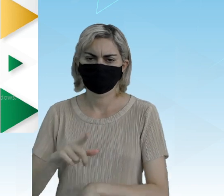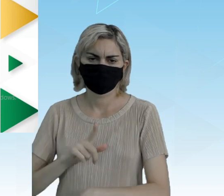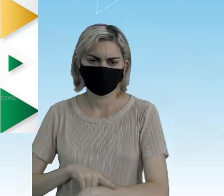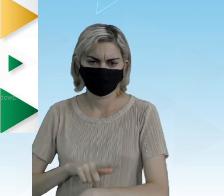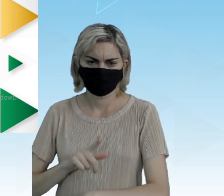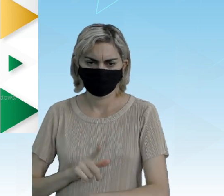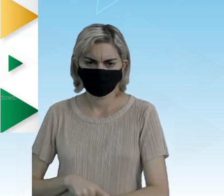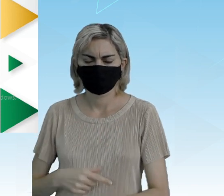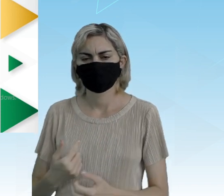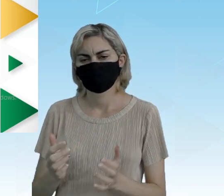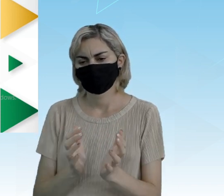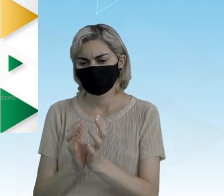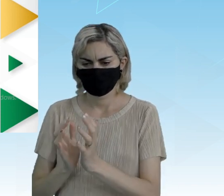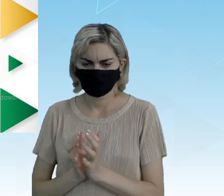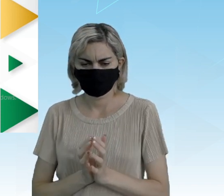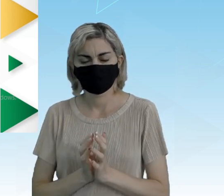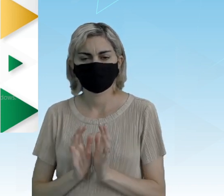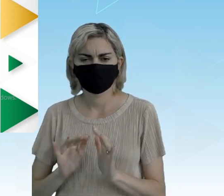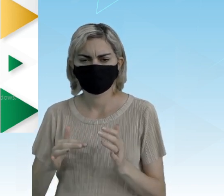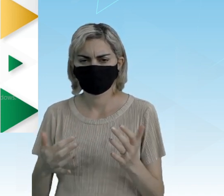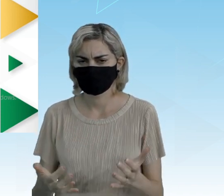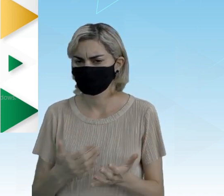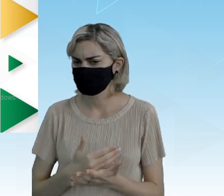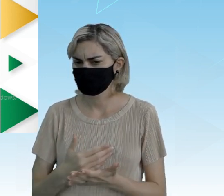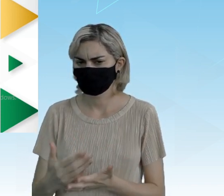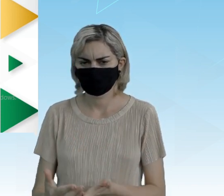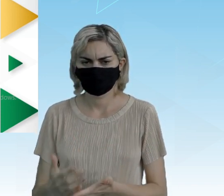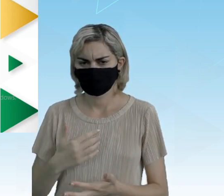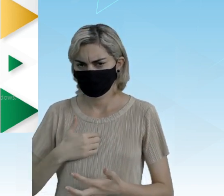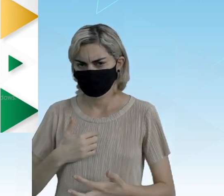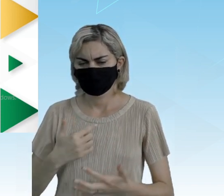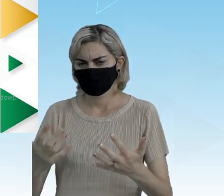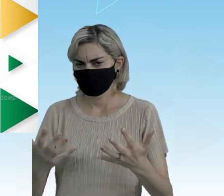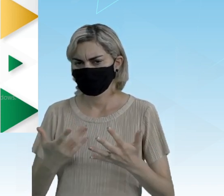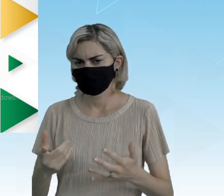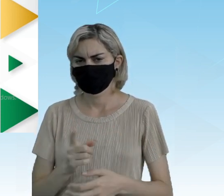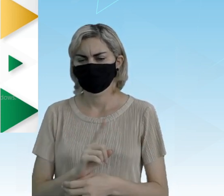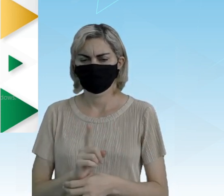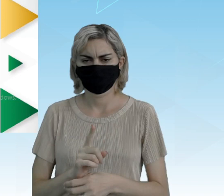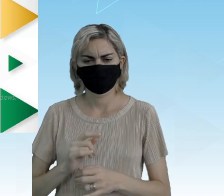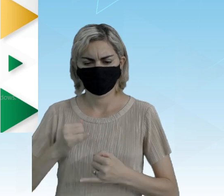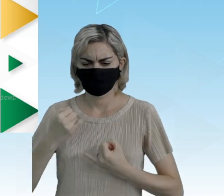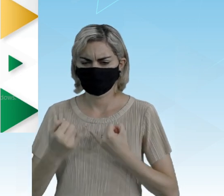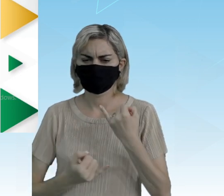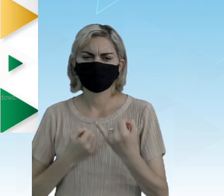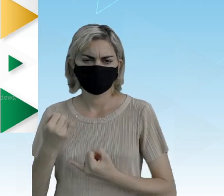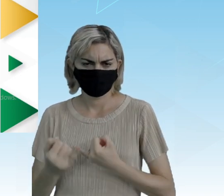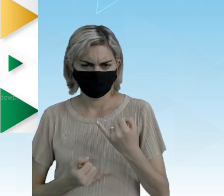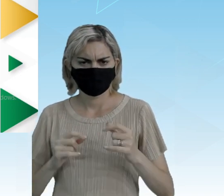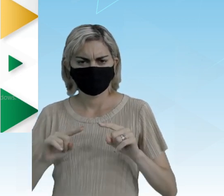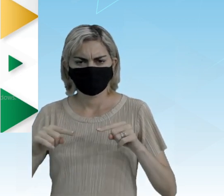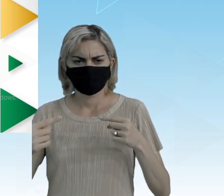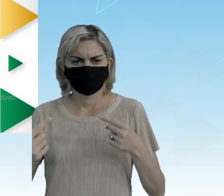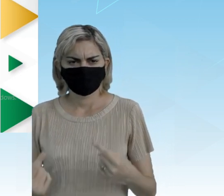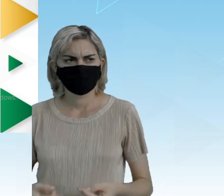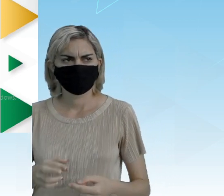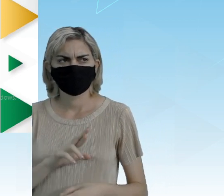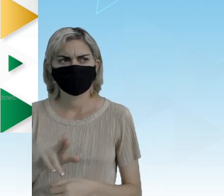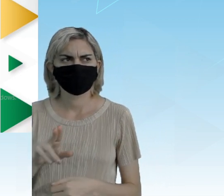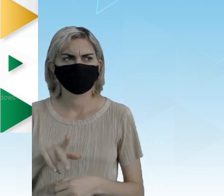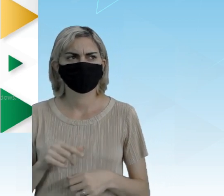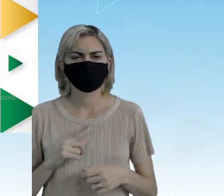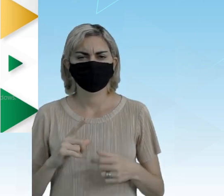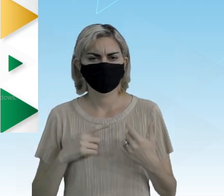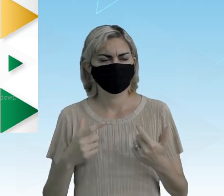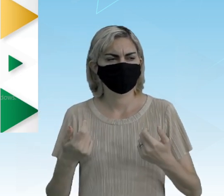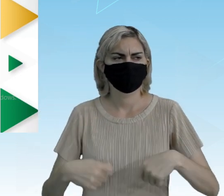tempo, dividir os grupos. Então, eu não inicio quando eu quiser, tá? Na brincadeira, a competição não é